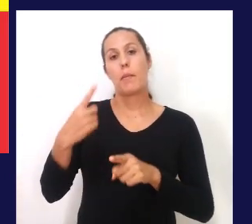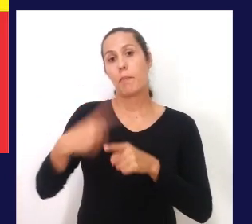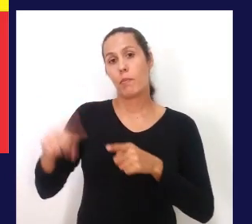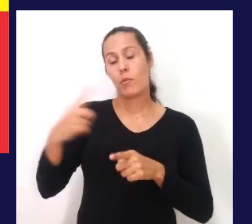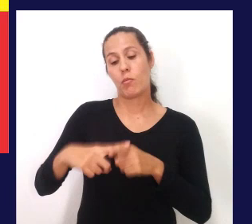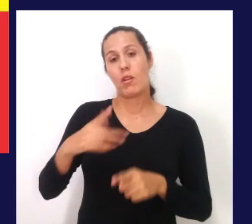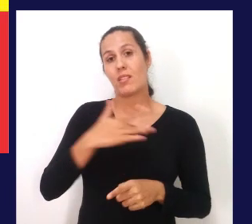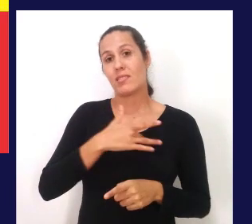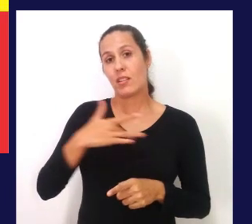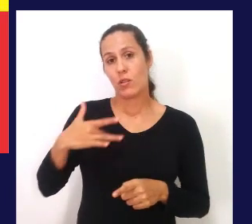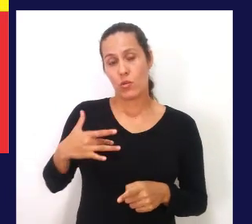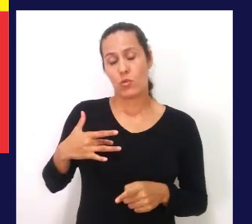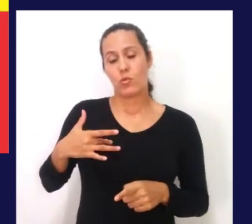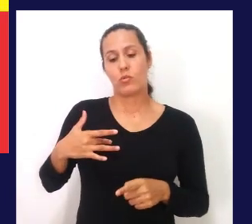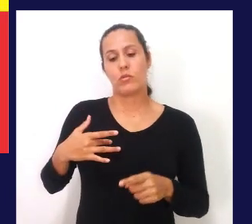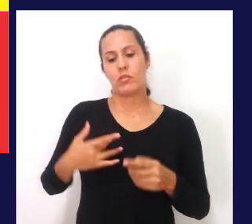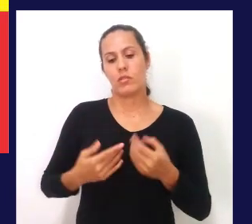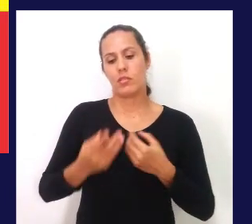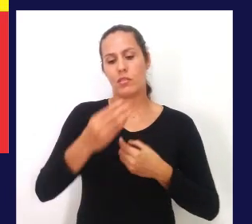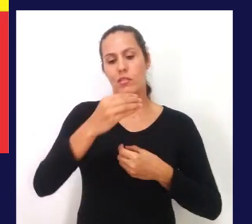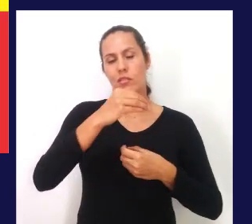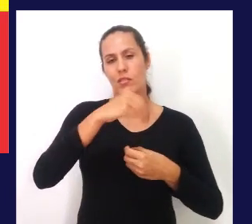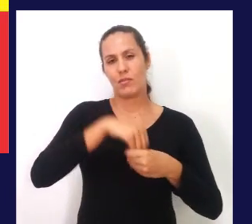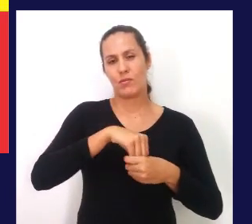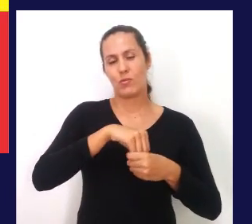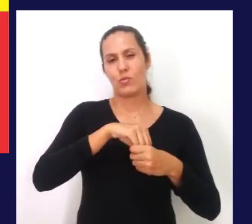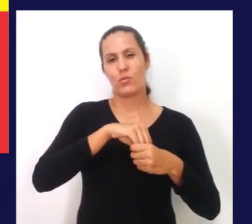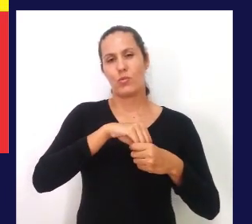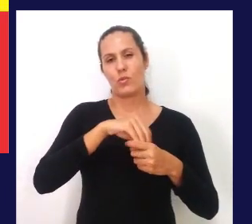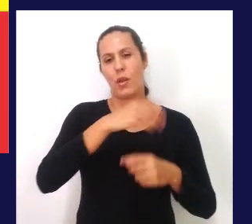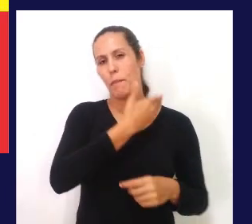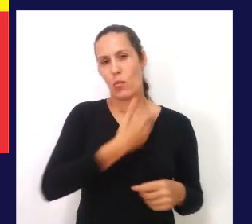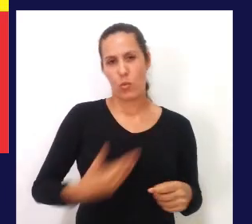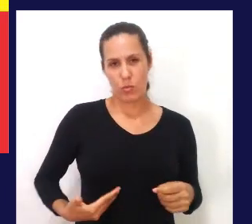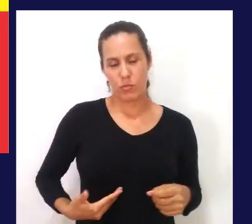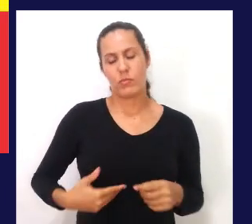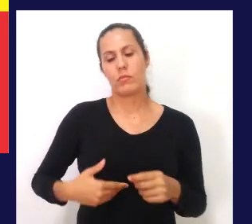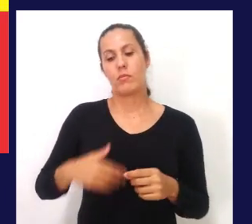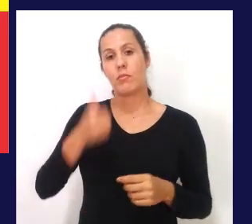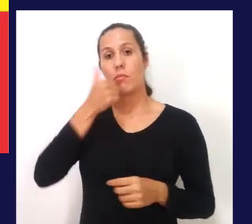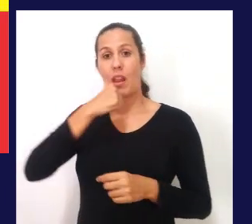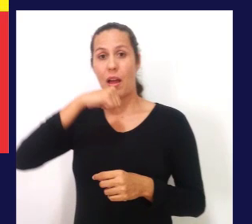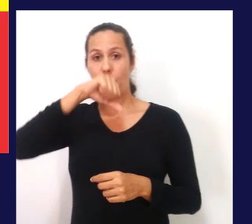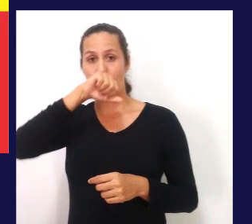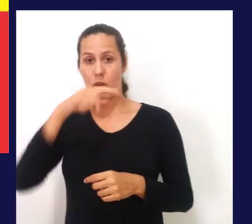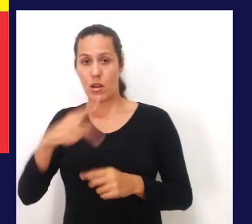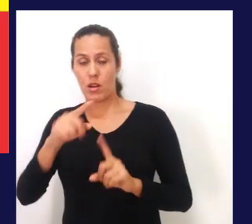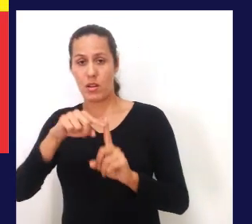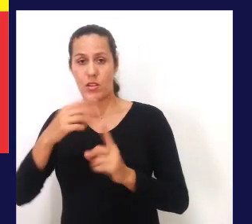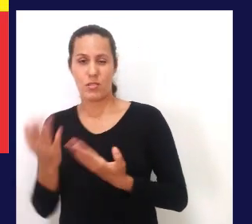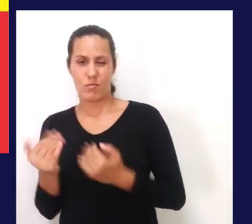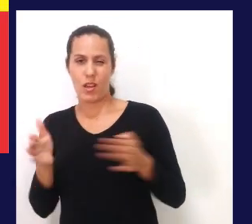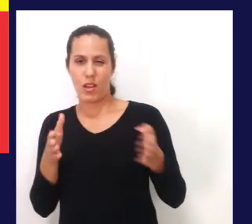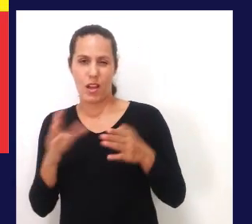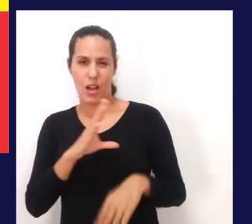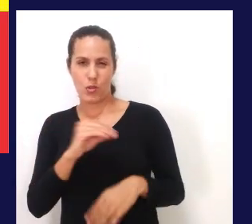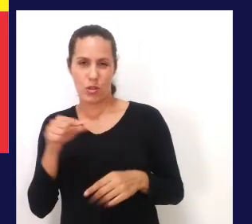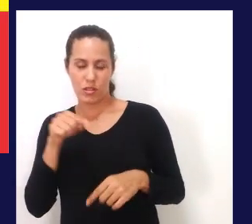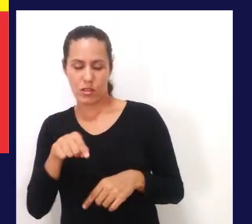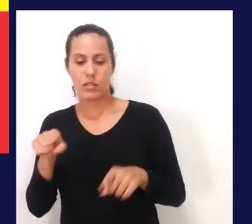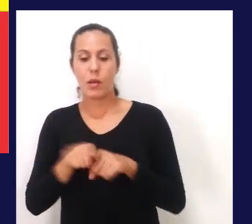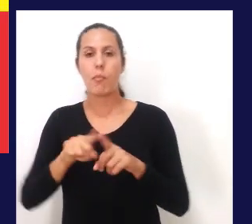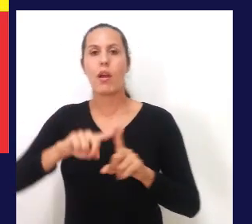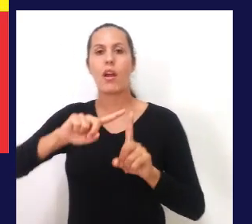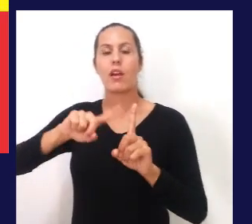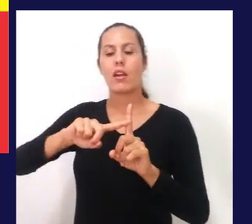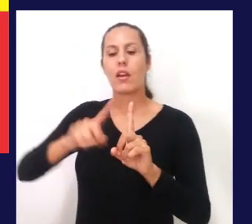um problema de saúde pública, existe também problemas tanto para a mãe quanto para a criança.